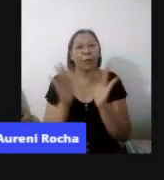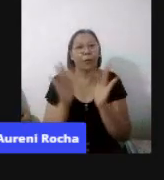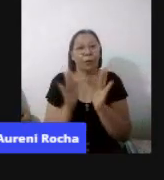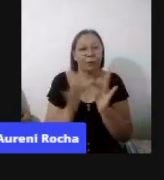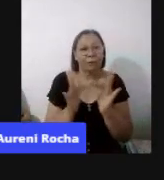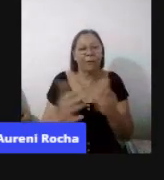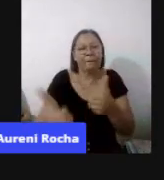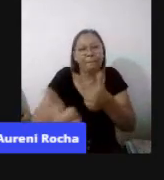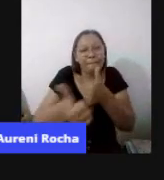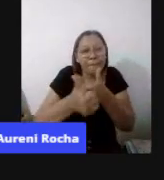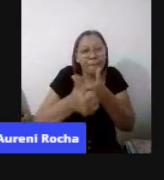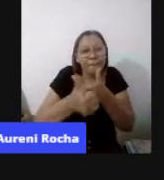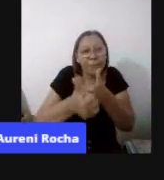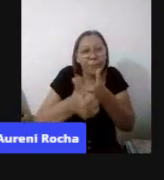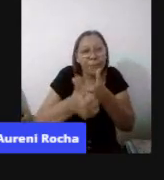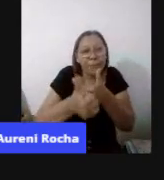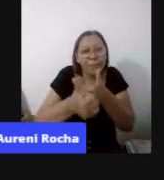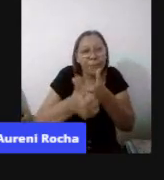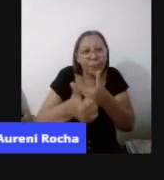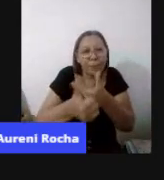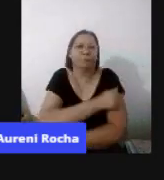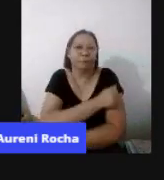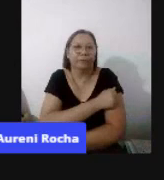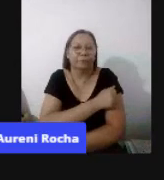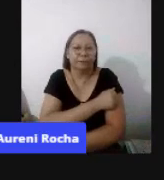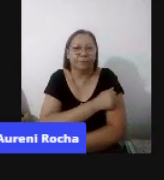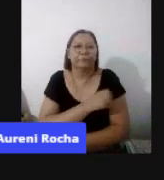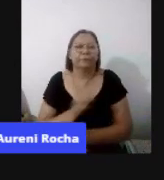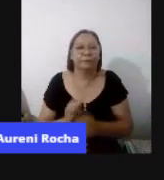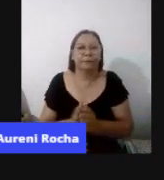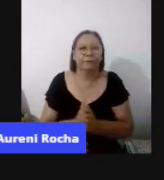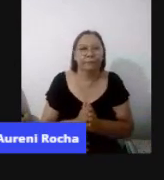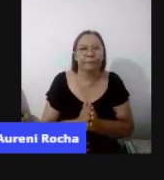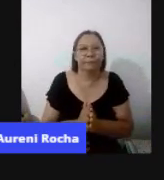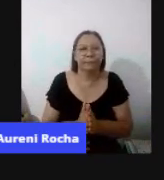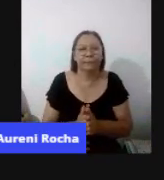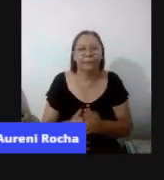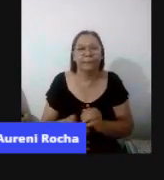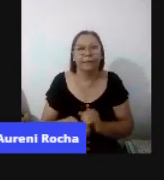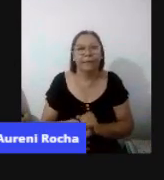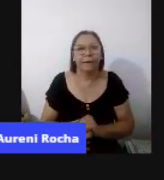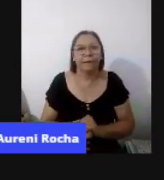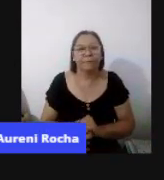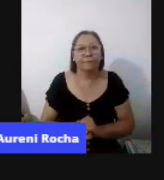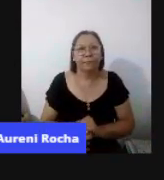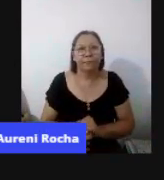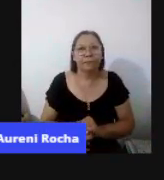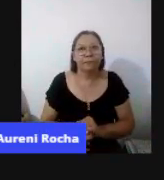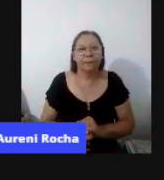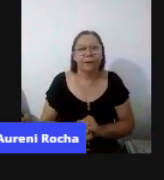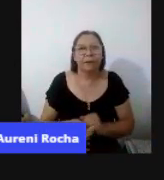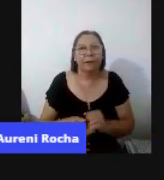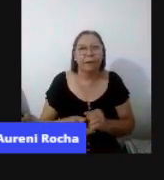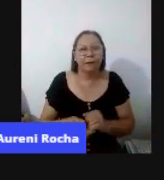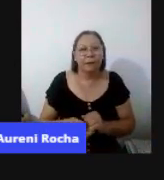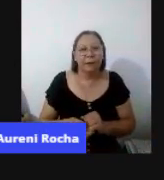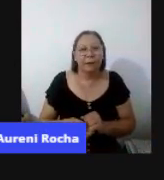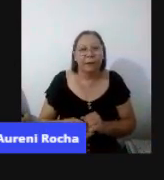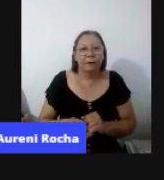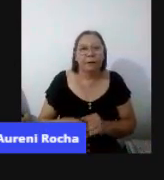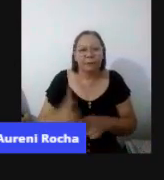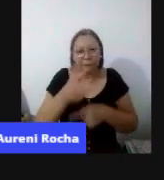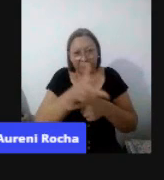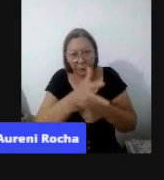com a sua turma. Então, quando a gente procura produzir os vídeos, é isso que a gente quer, que a criança não